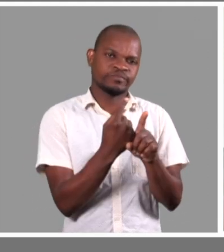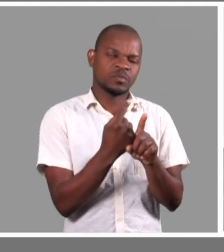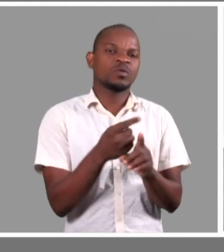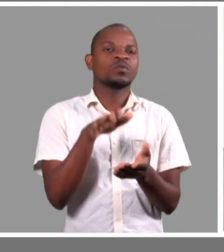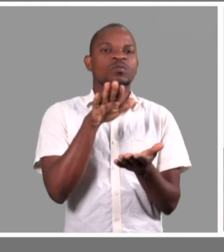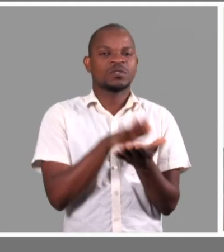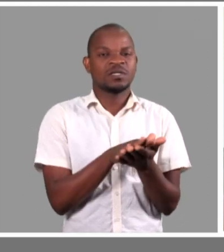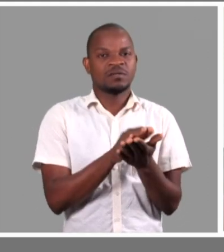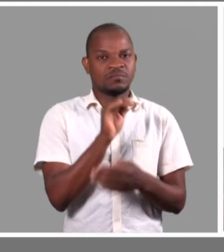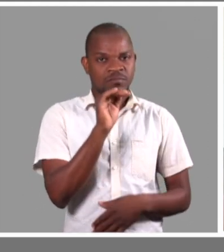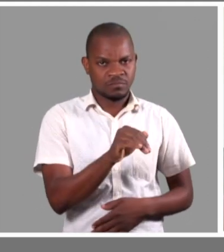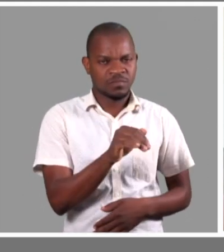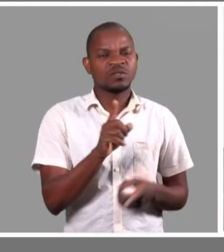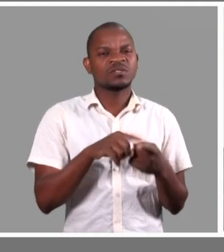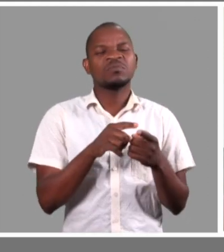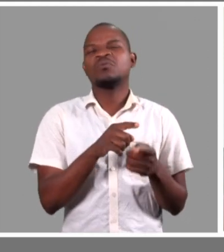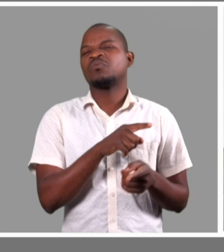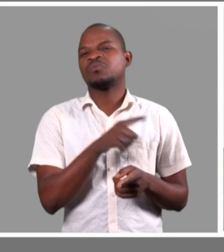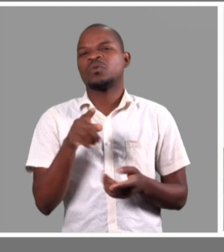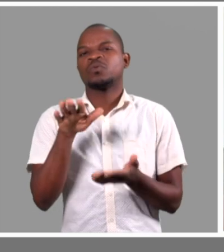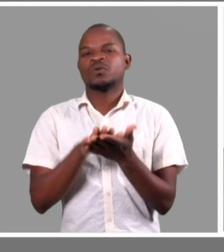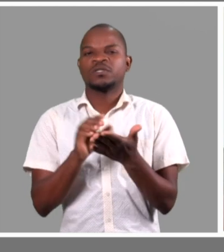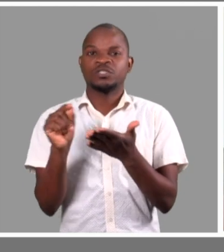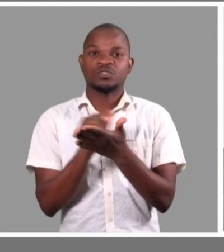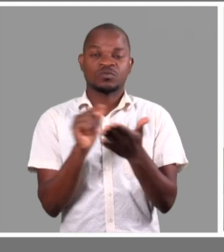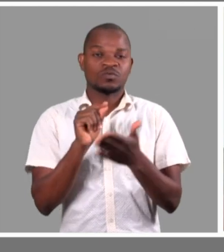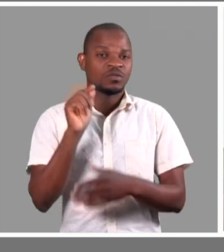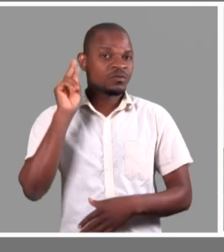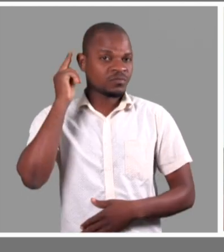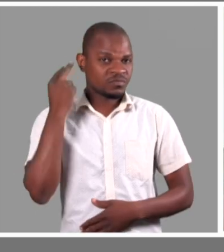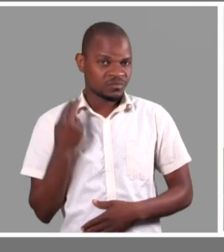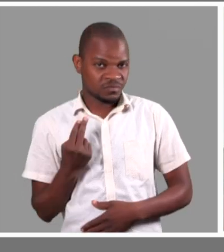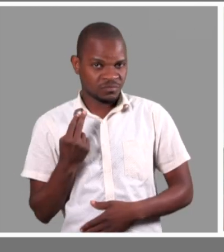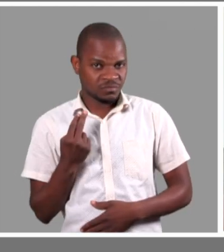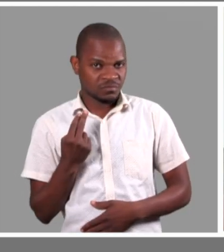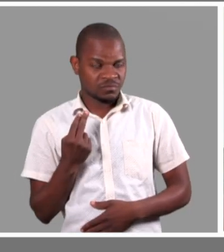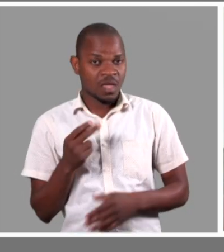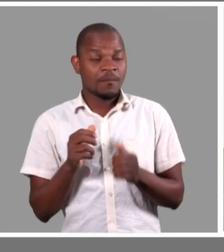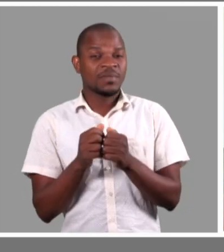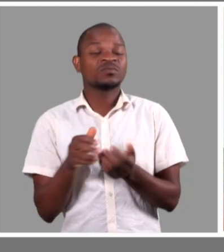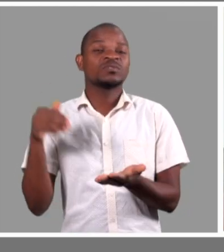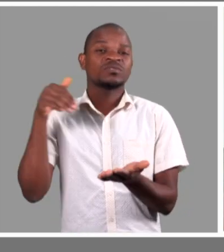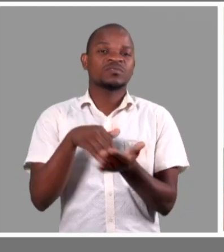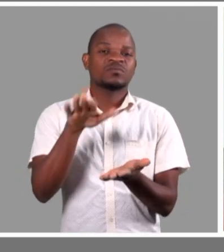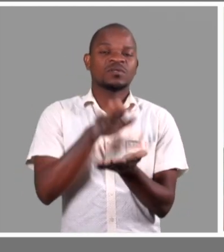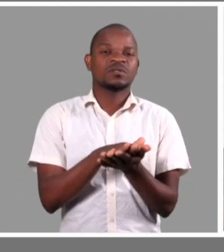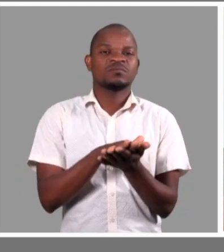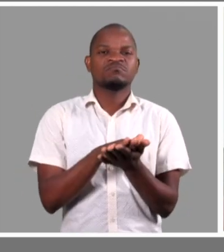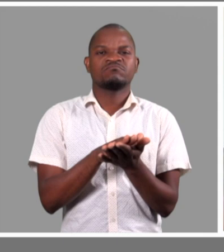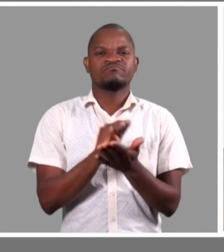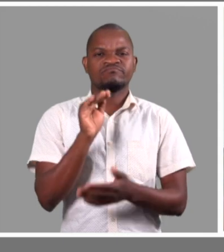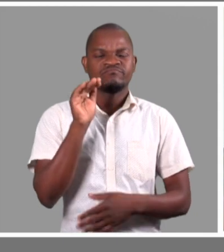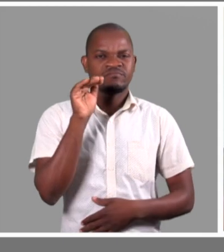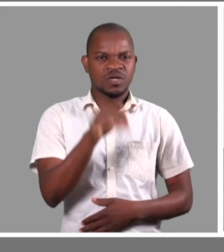para poder ir na jocina. Até a baixa, da baixa, eu já fiz de conta só,